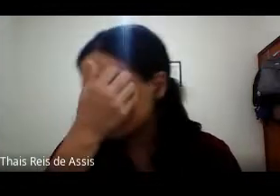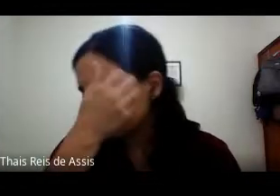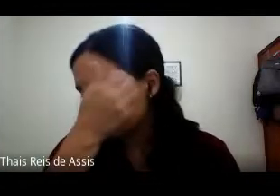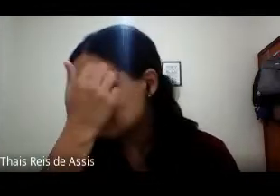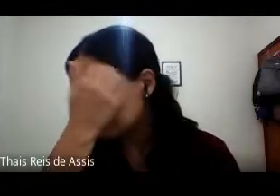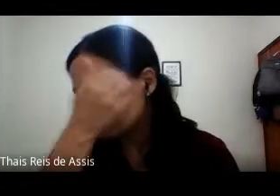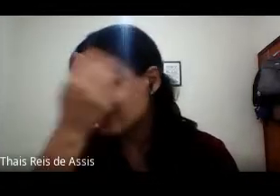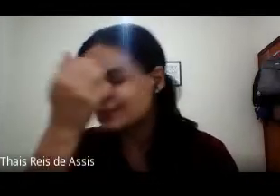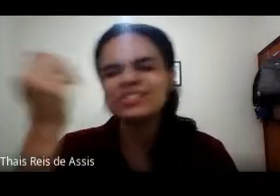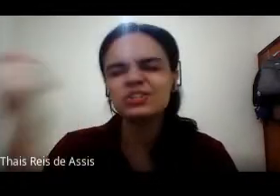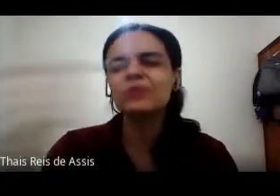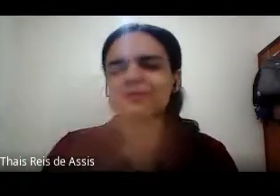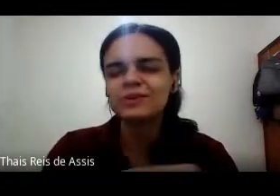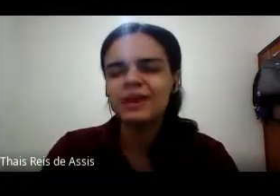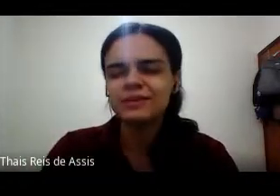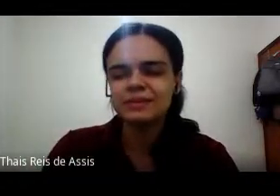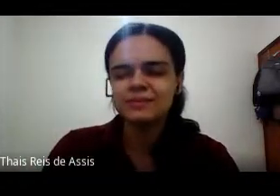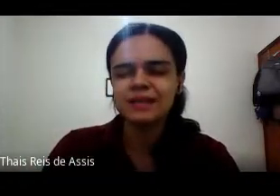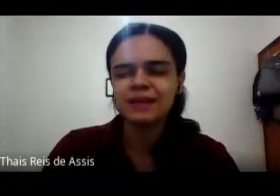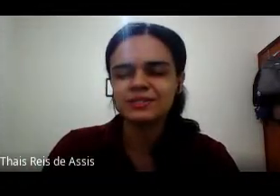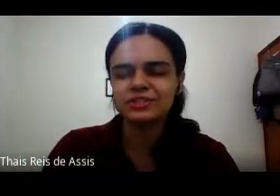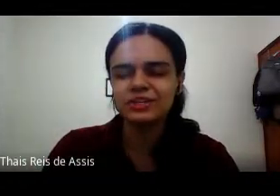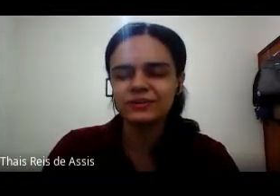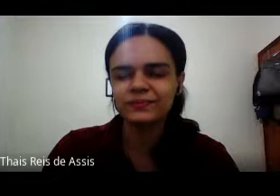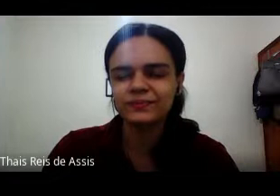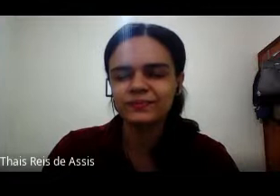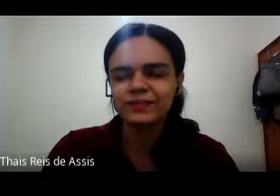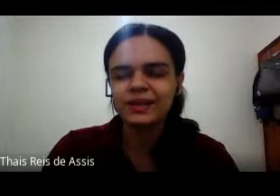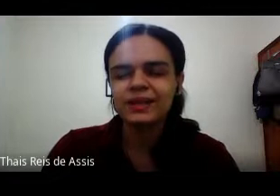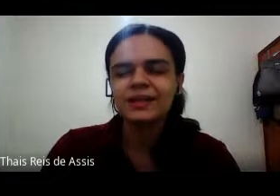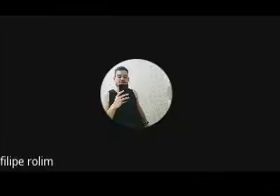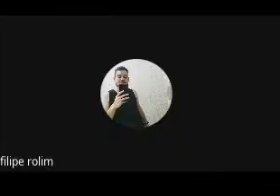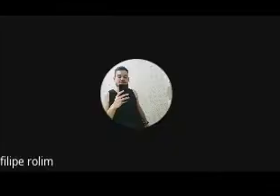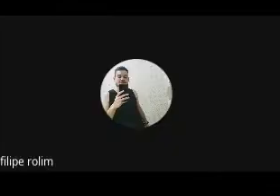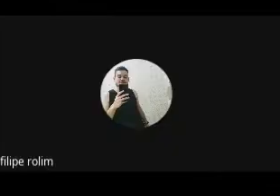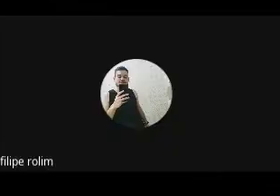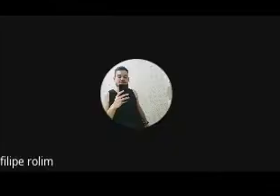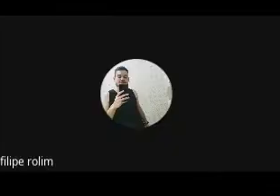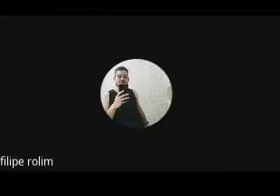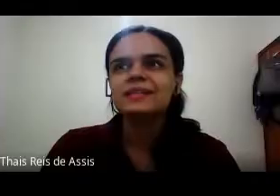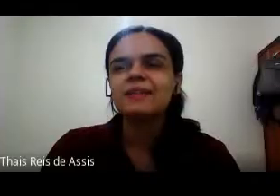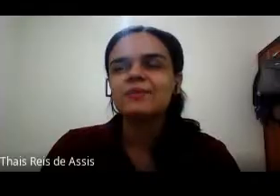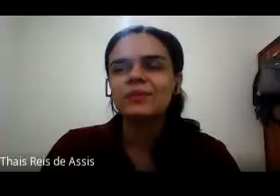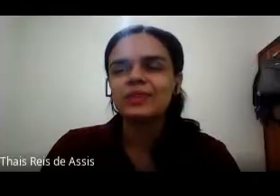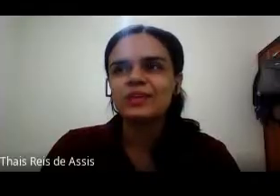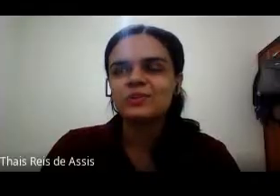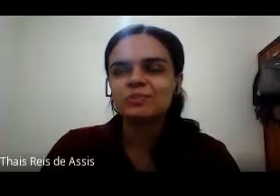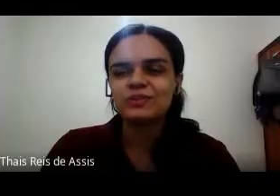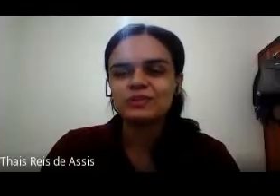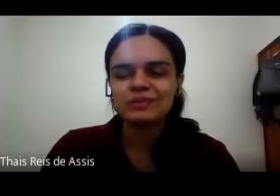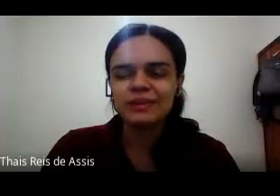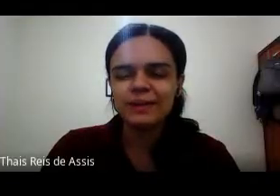lembrando daquele trecho do Nunca. Vocês assistiram Nunca Me Sonharam, semestre passado, assistiram? Assistindo. Você lembra o trecho